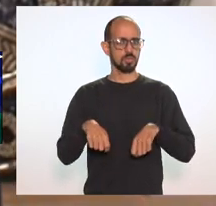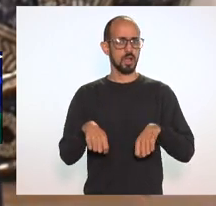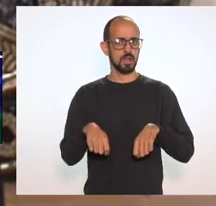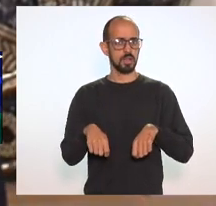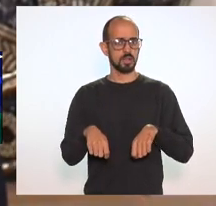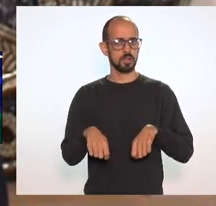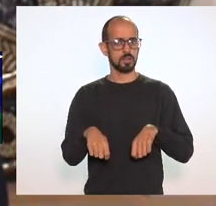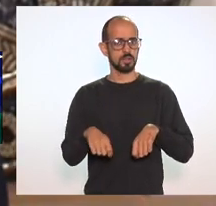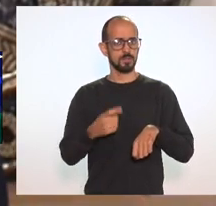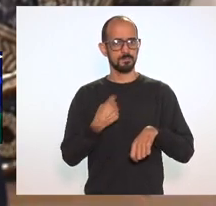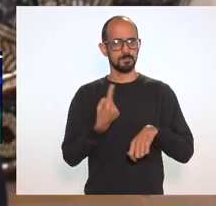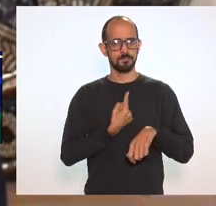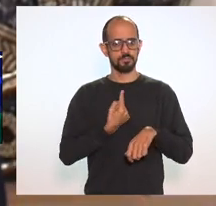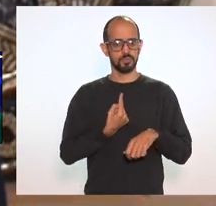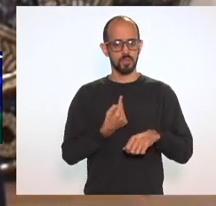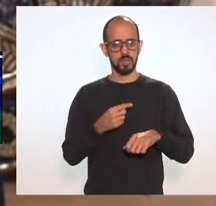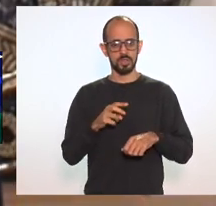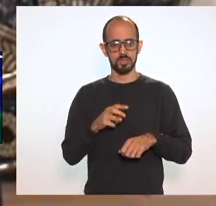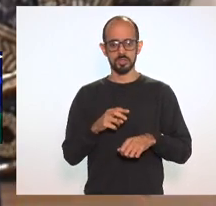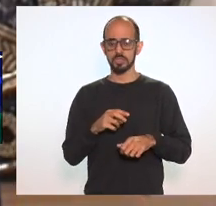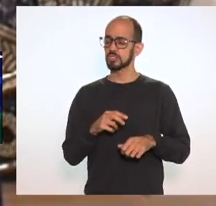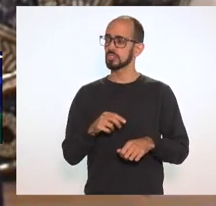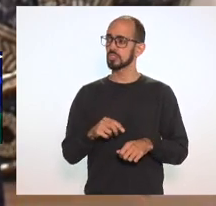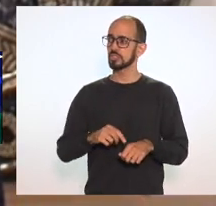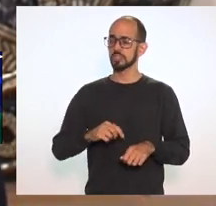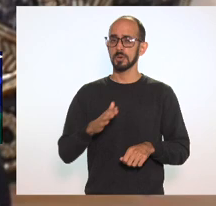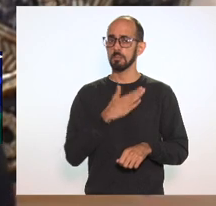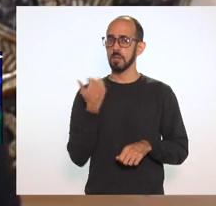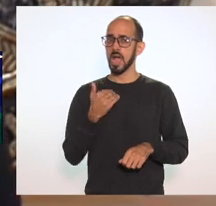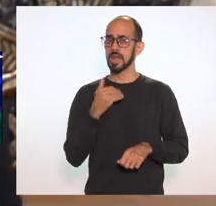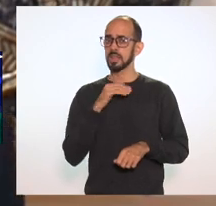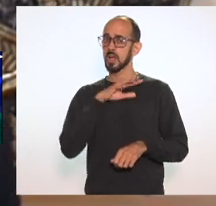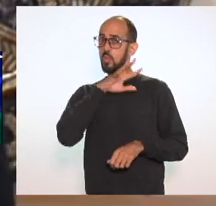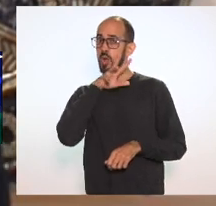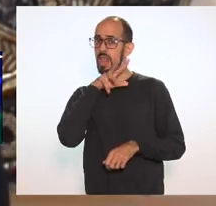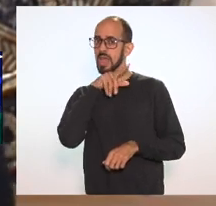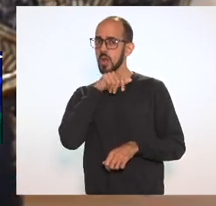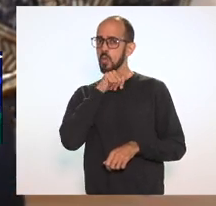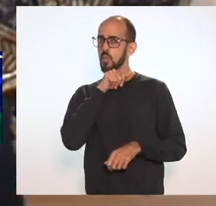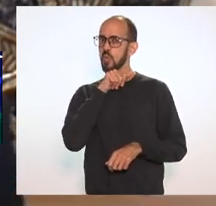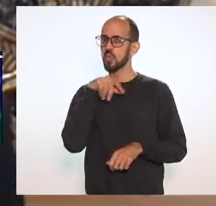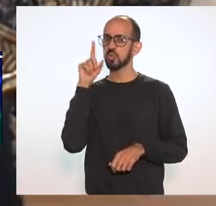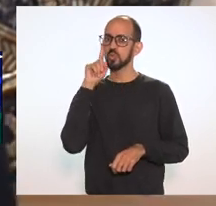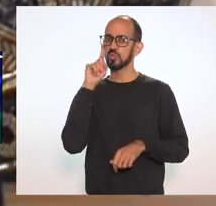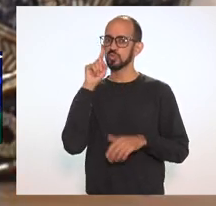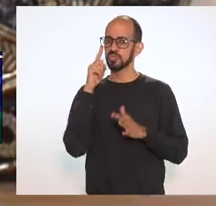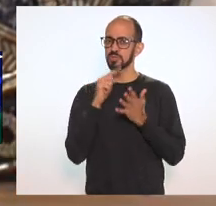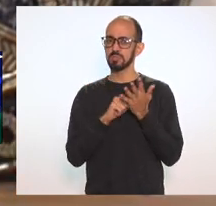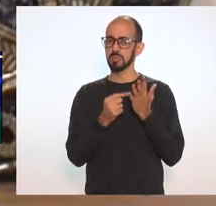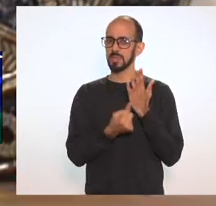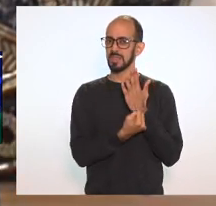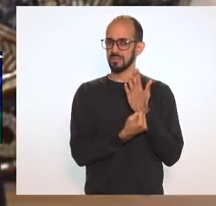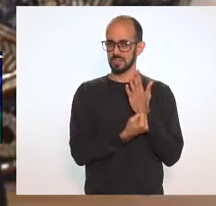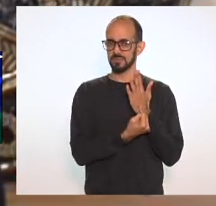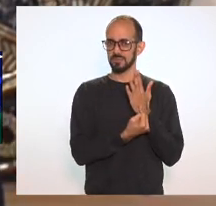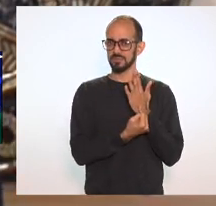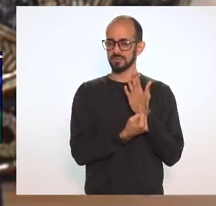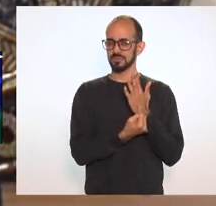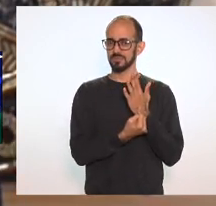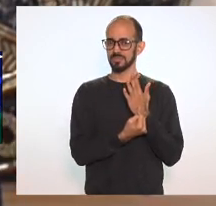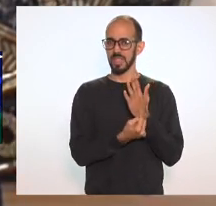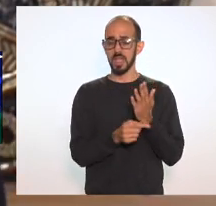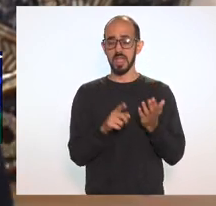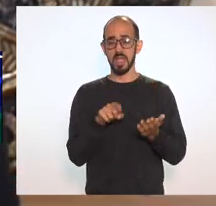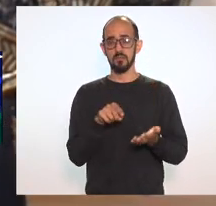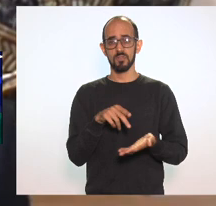a gente mata um leão por dia e é verdade que o auxílio emergencial é muito baixo é verdade